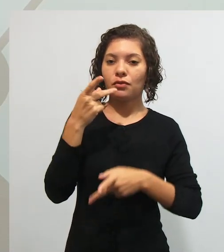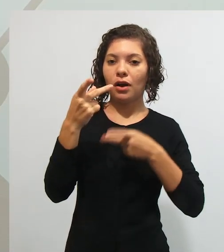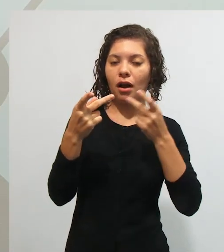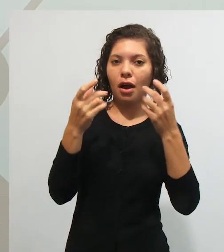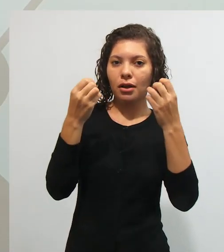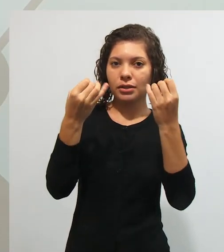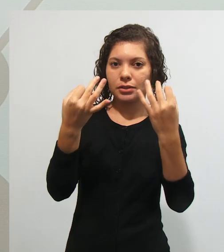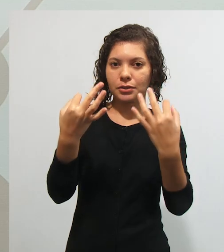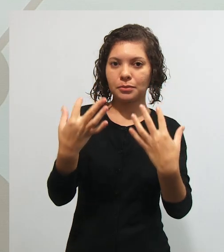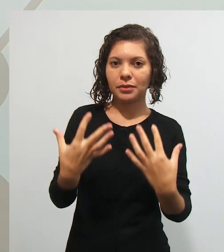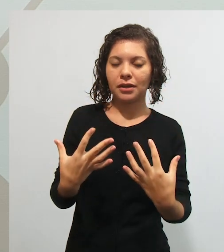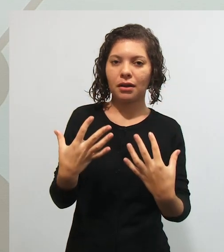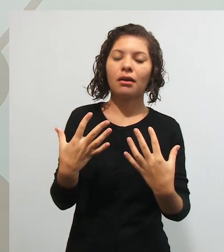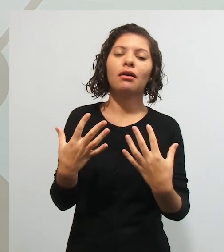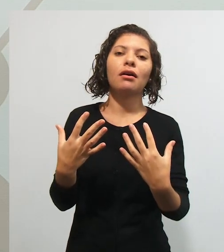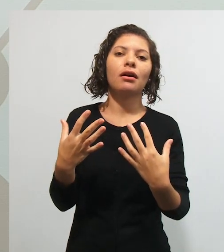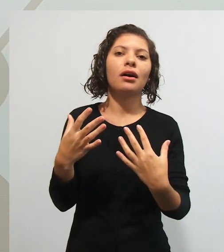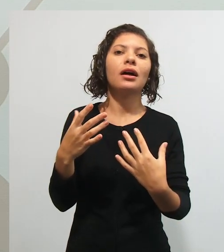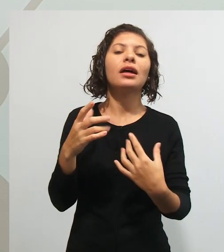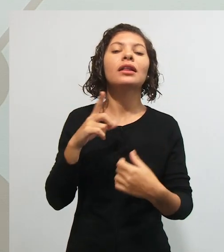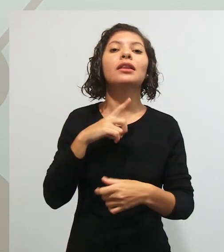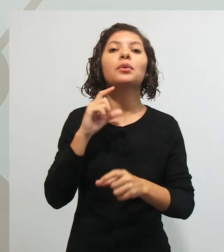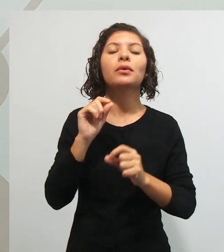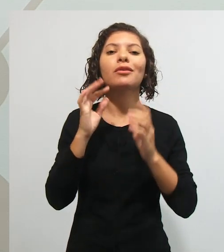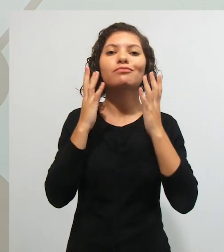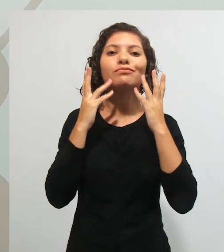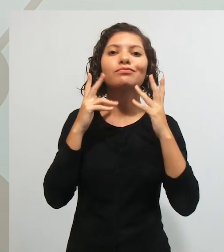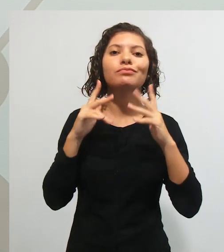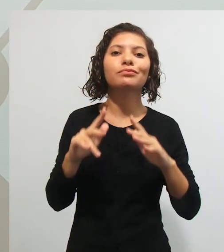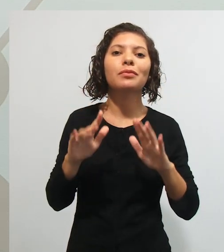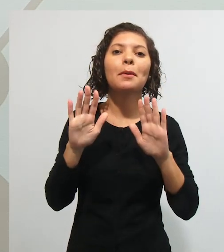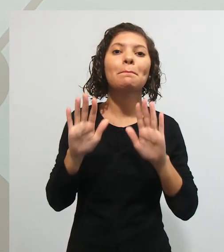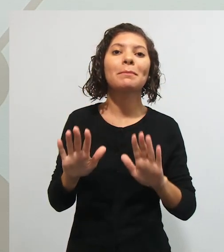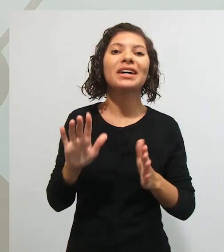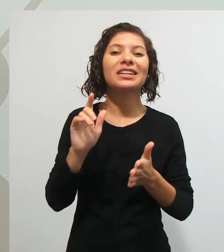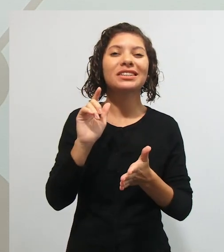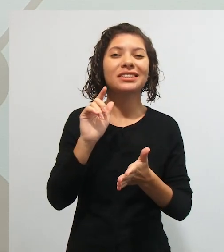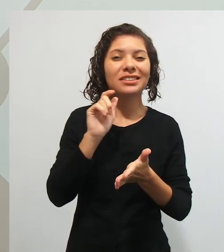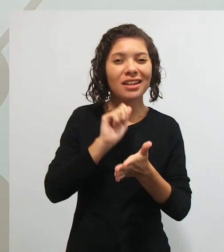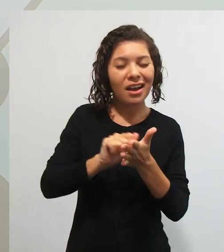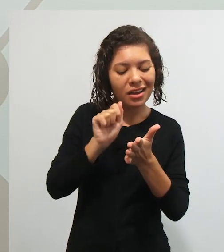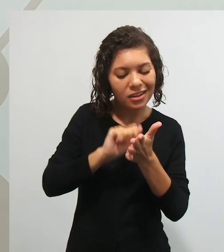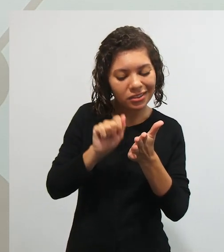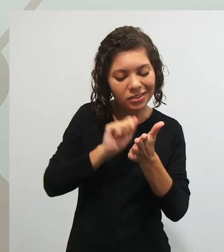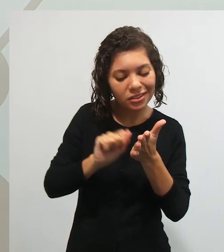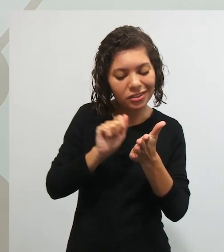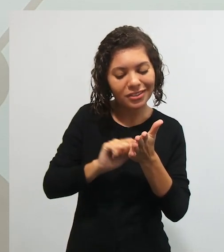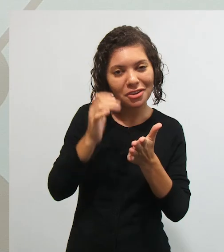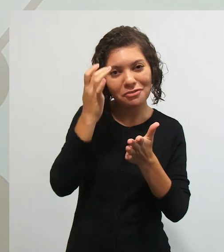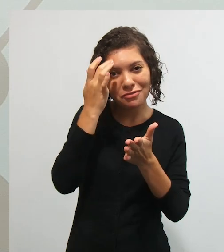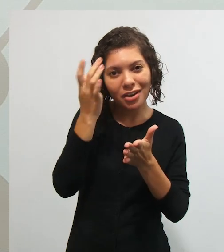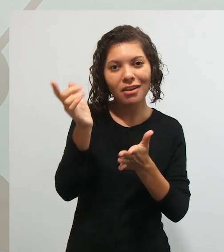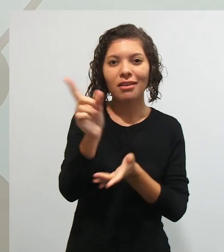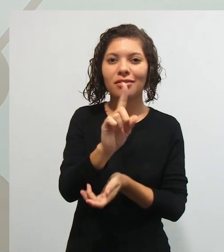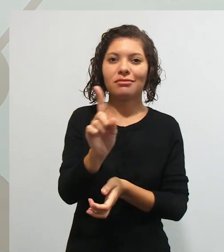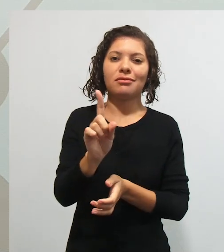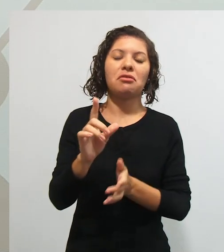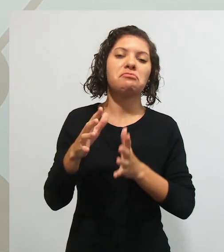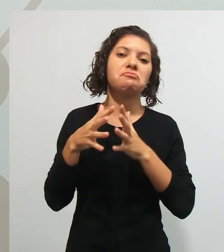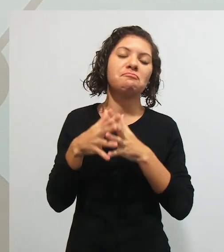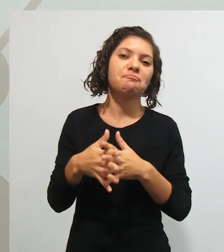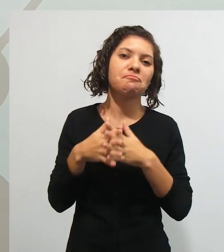certa naturalidade. Mas no momento da escrita, existe uma complexidade muito